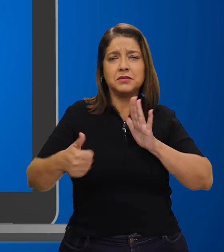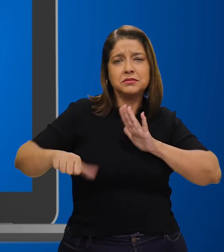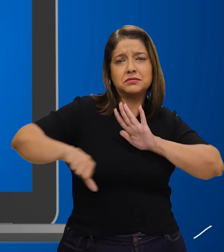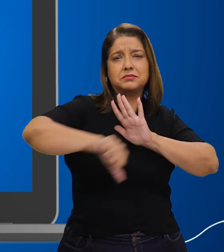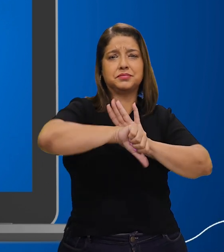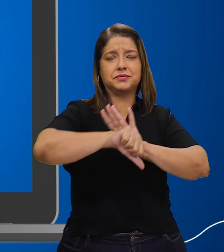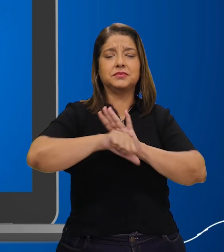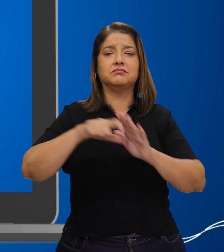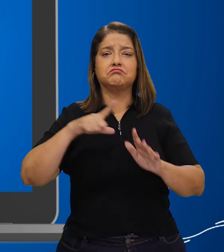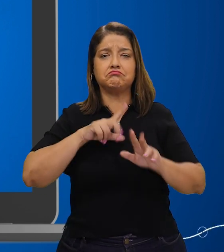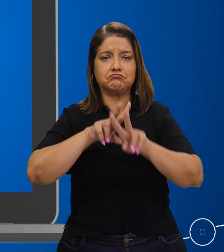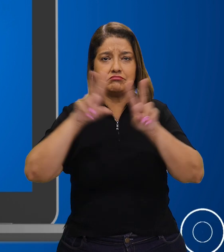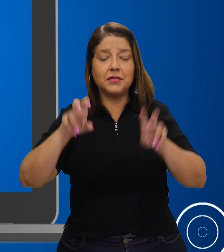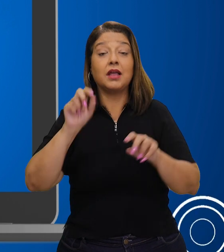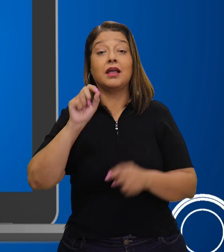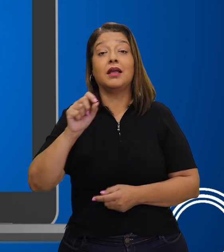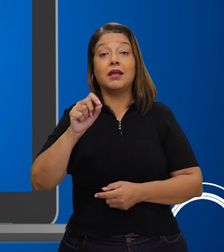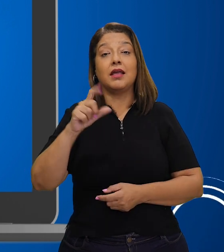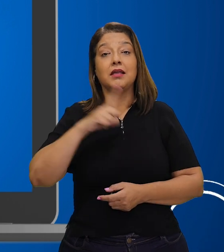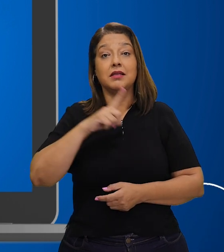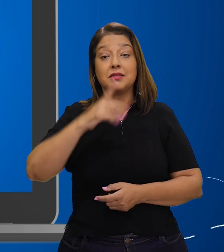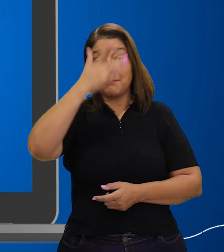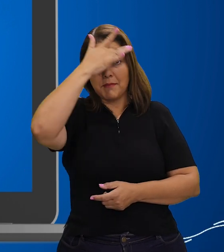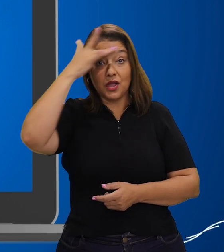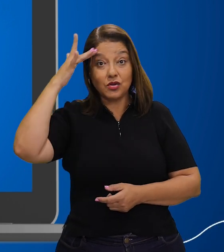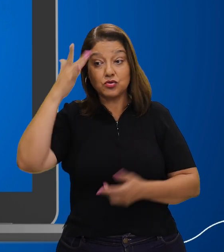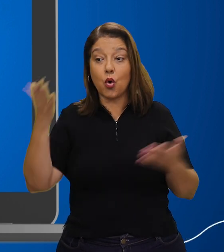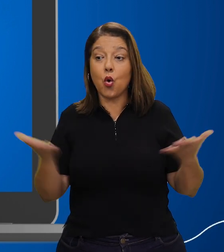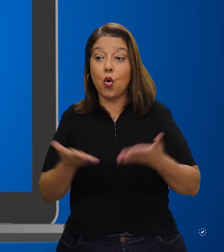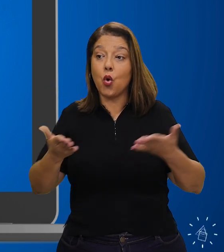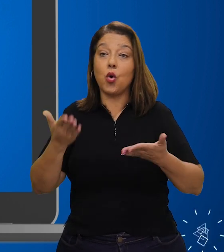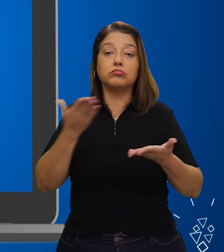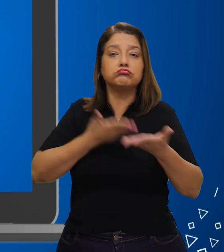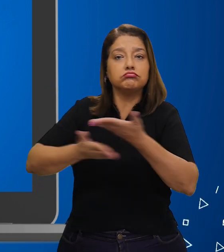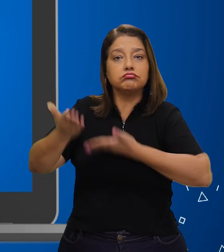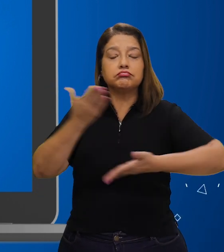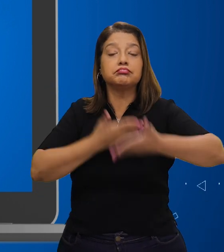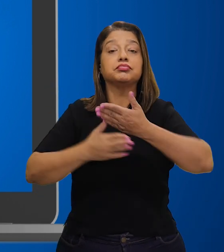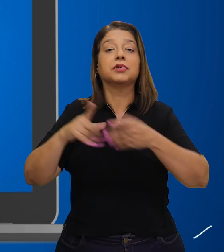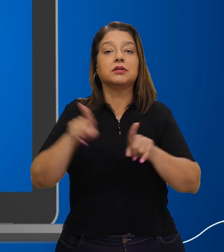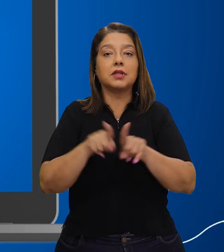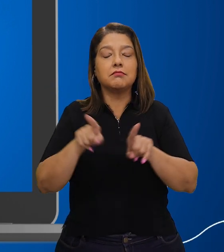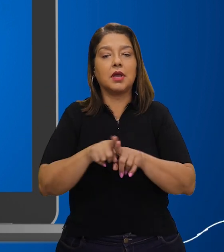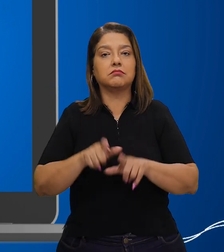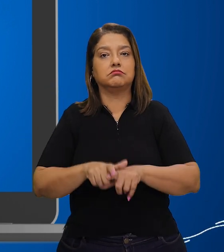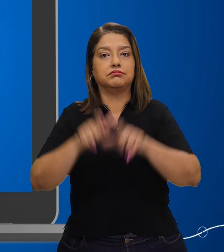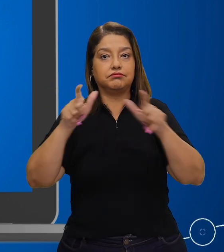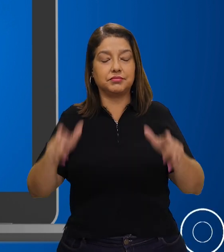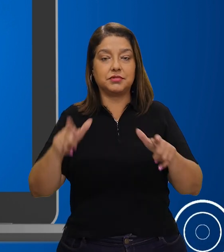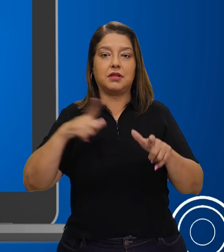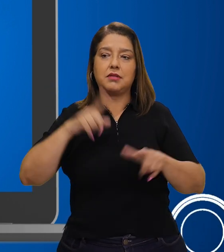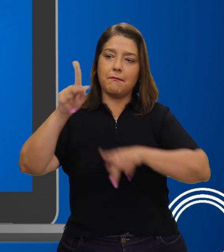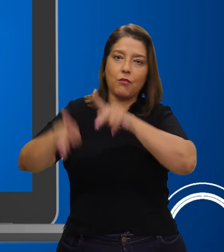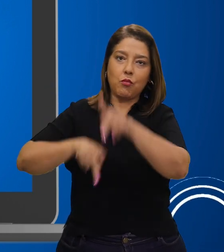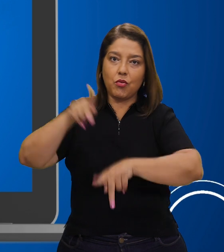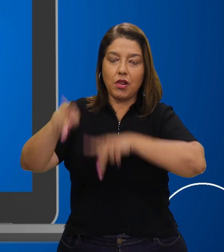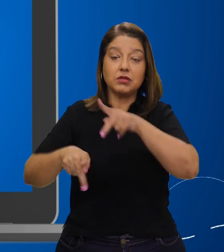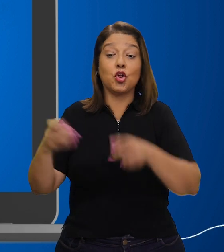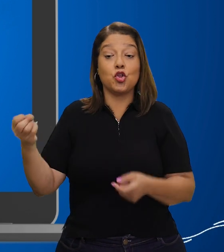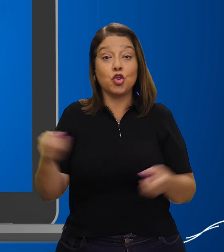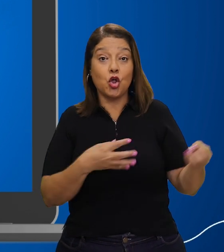climática, escravização de pessoas hoje, envelhecimento populacional, inovação na